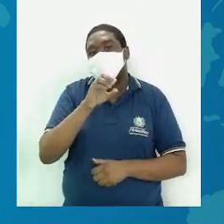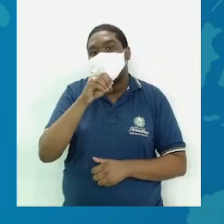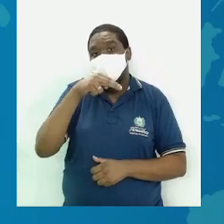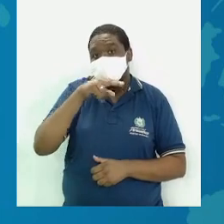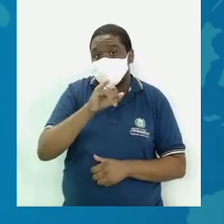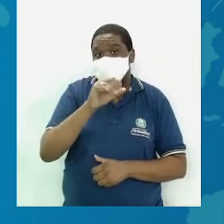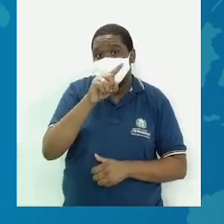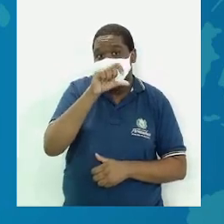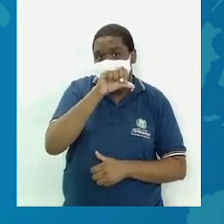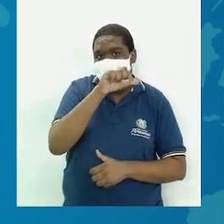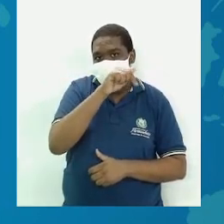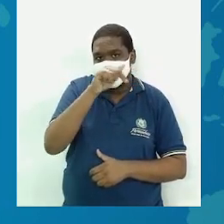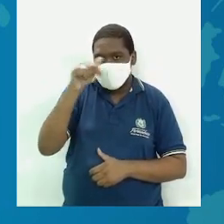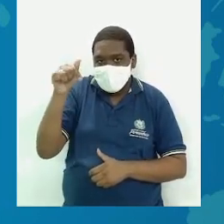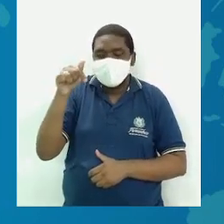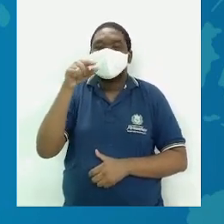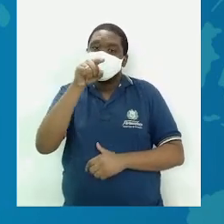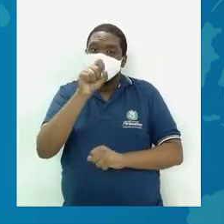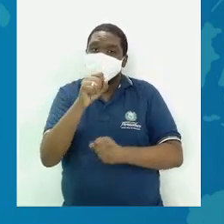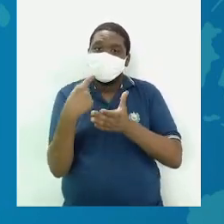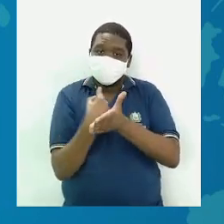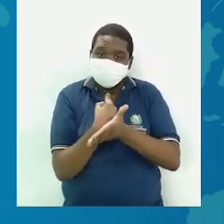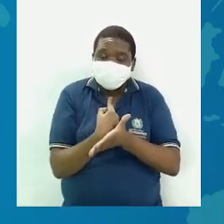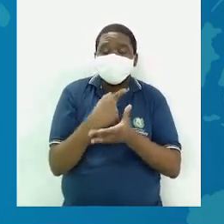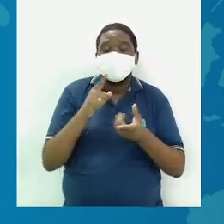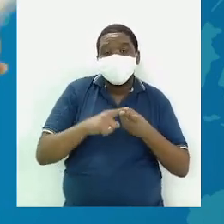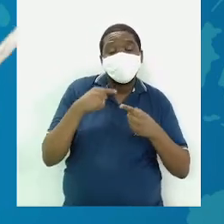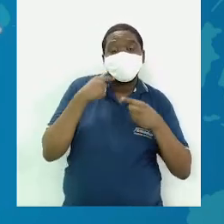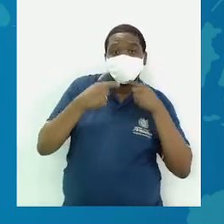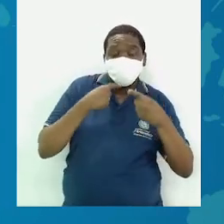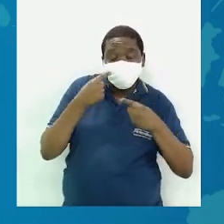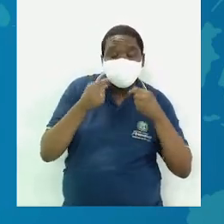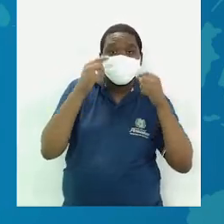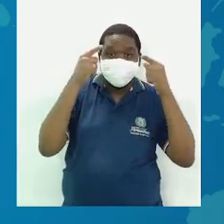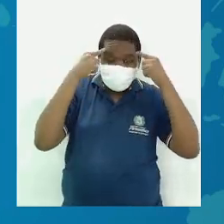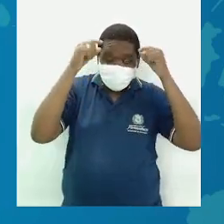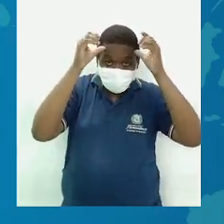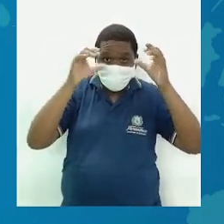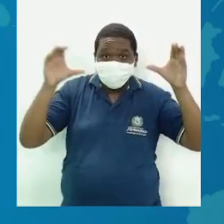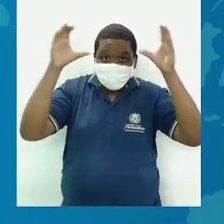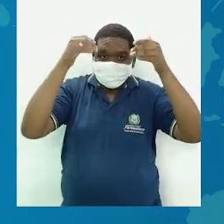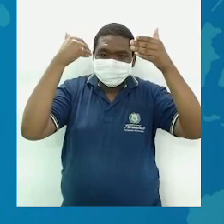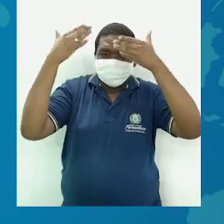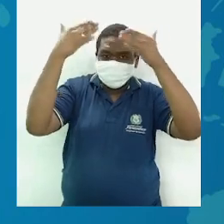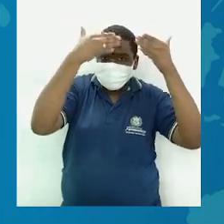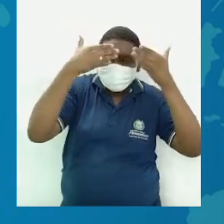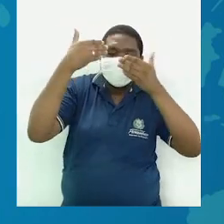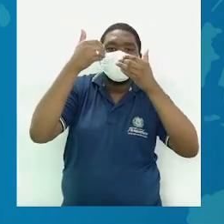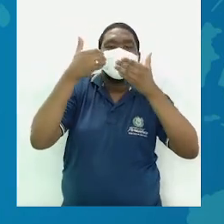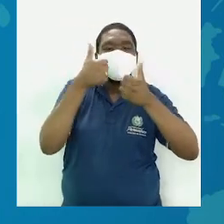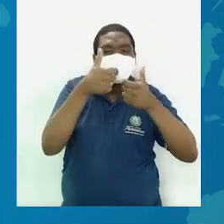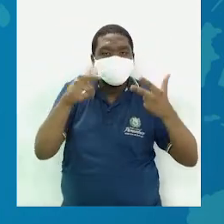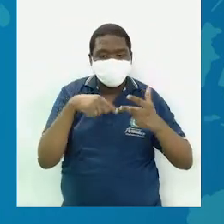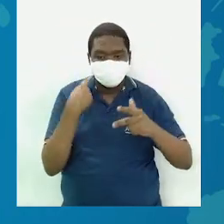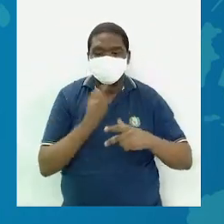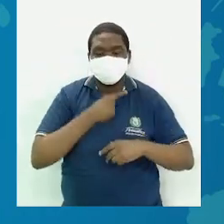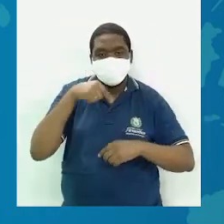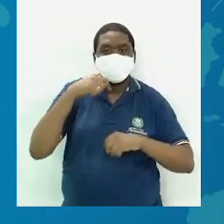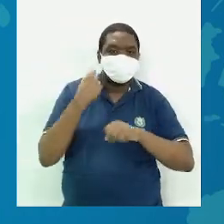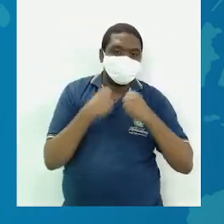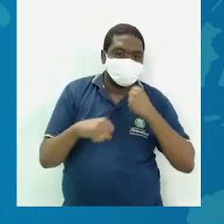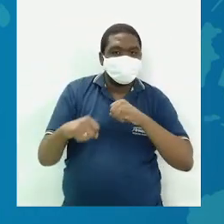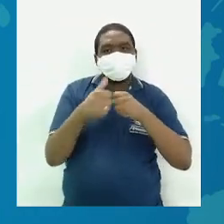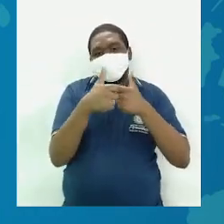@marconi1977, fazer sua pergunta, tirar suas dúvidas, ampliar o seu pensamento, discutirmos um pouco sobre algumas questões que aqui são